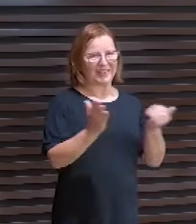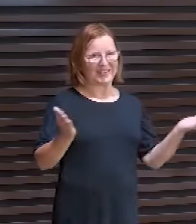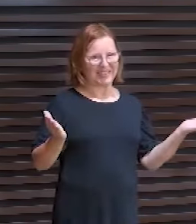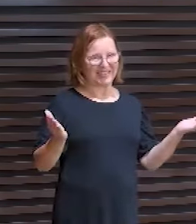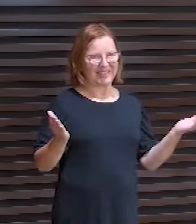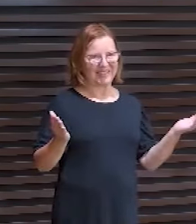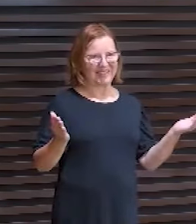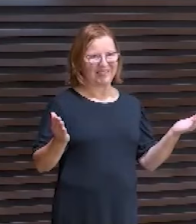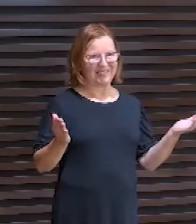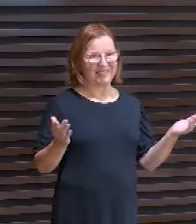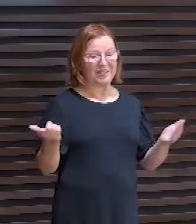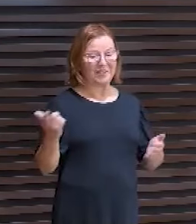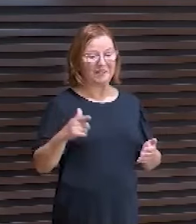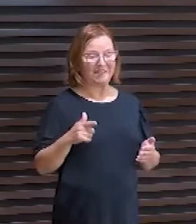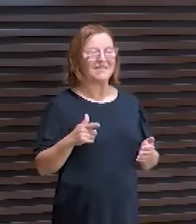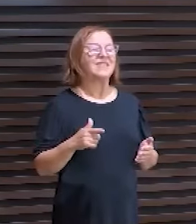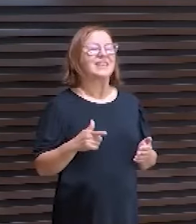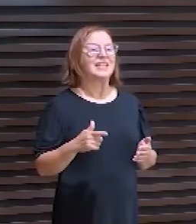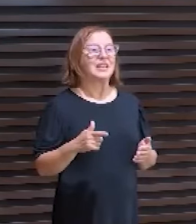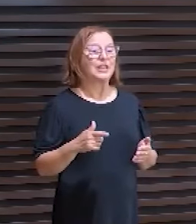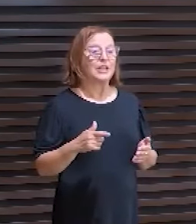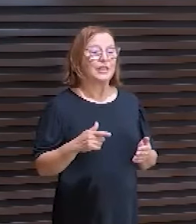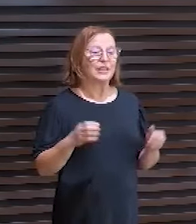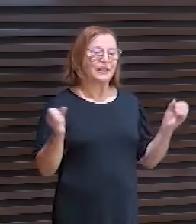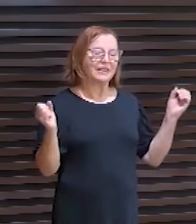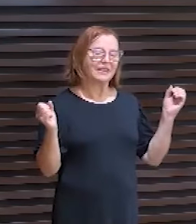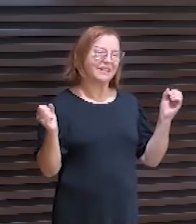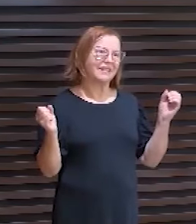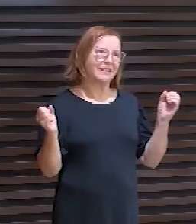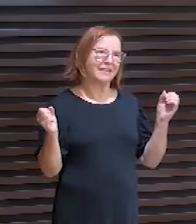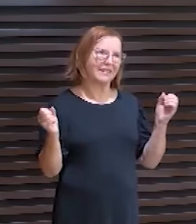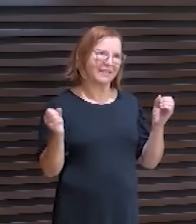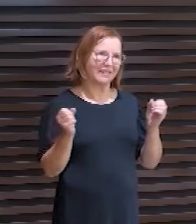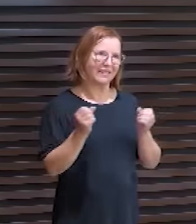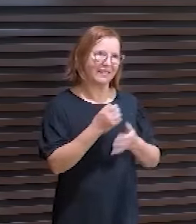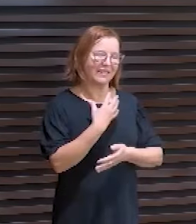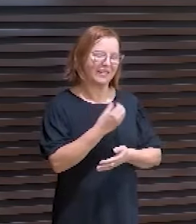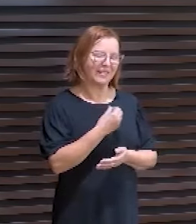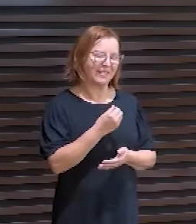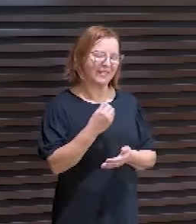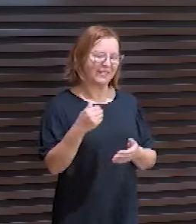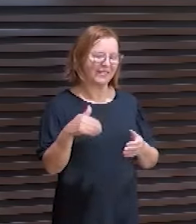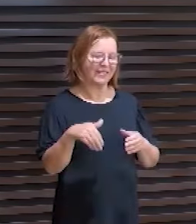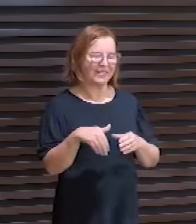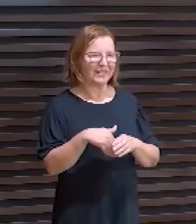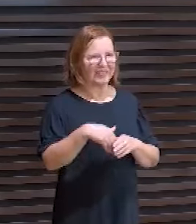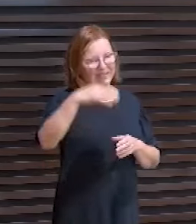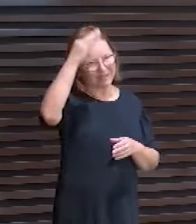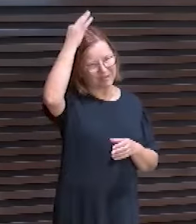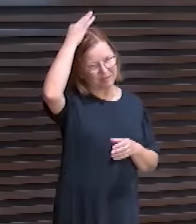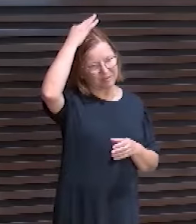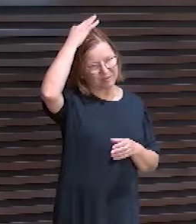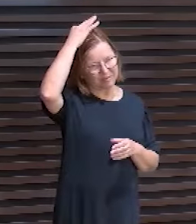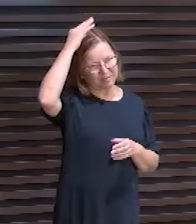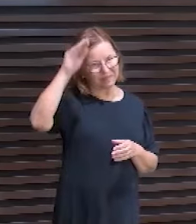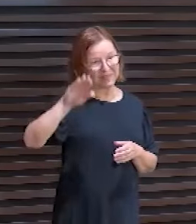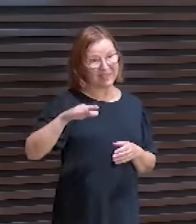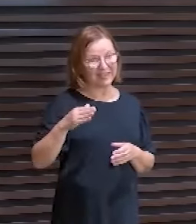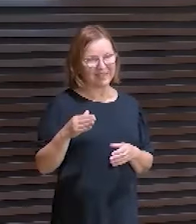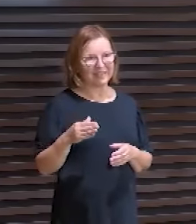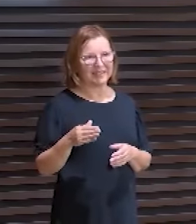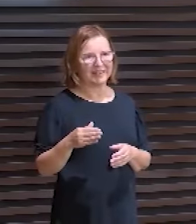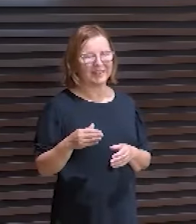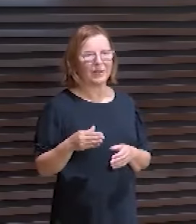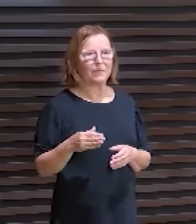Novo Nascimento na vida de um cristão e assim torna-se um dos pré-requisitos para se viver um casamento